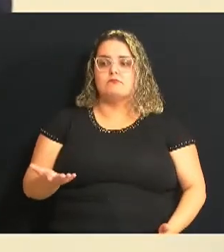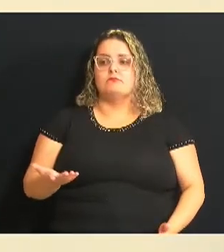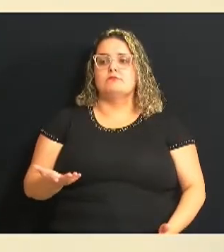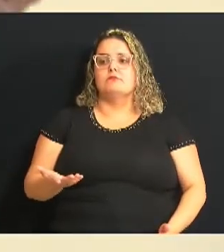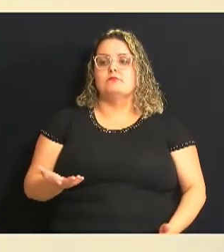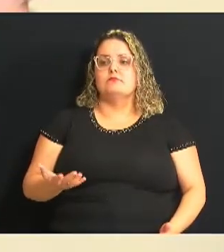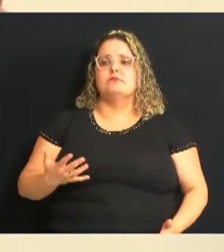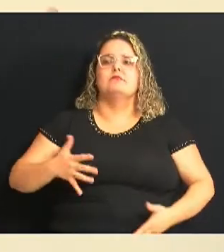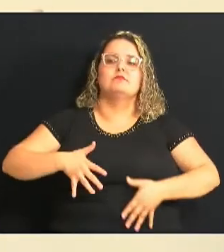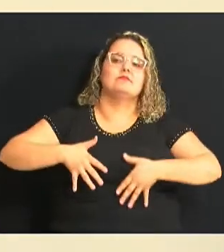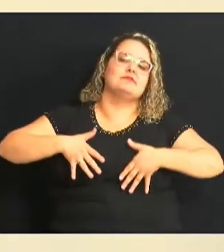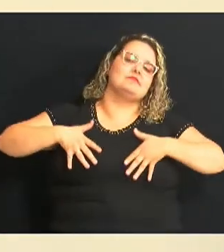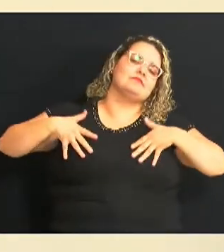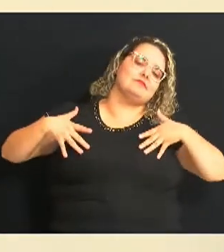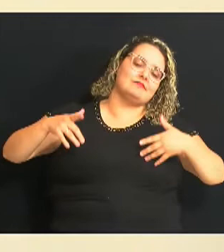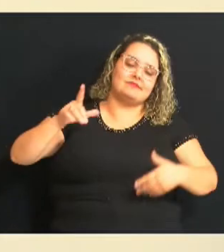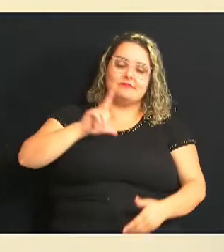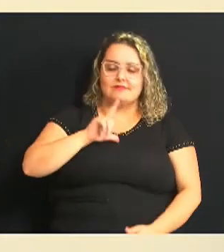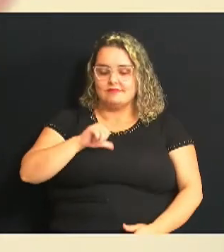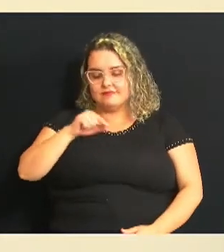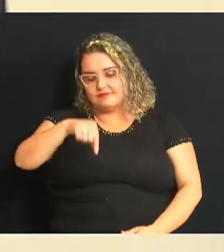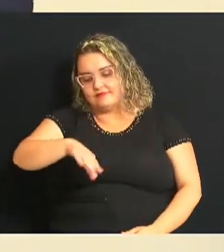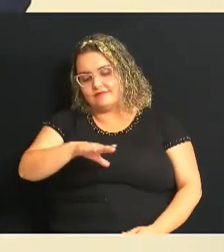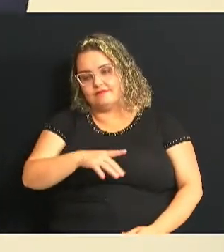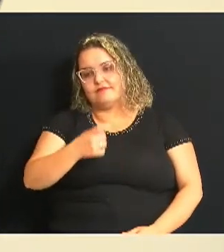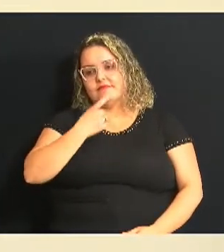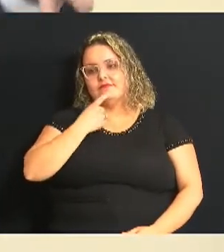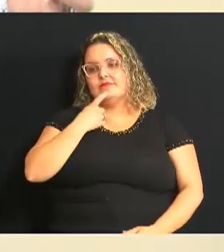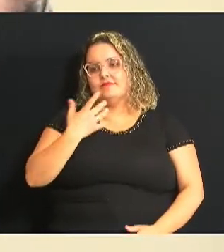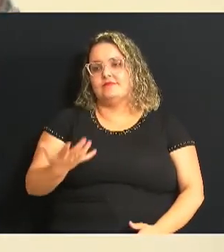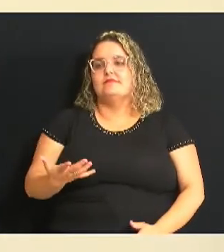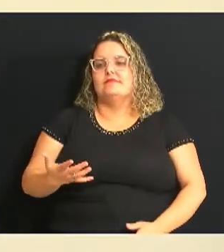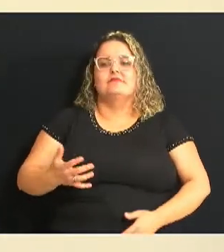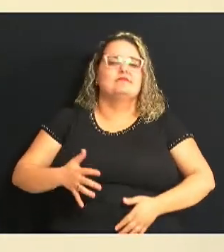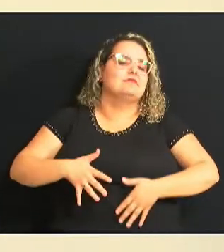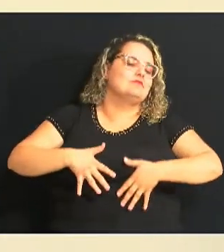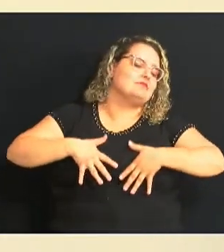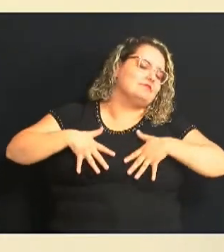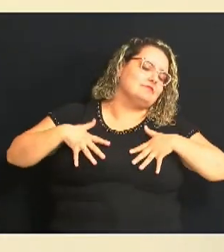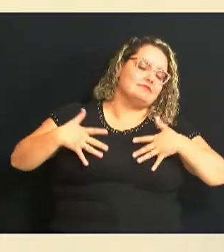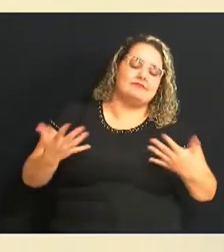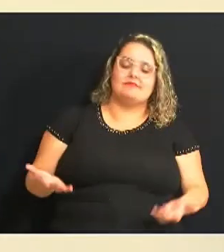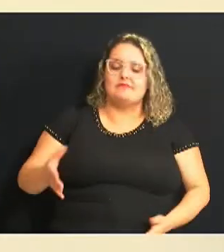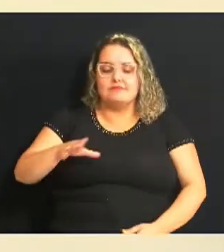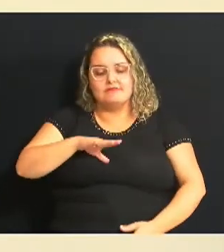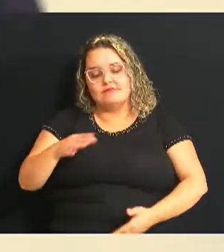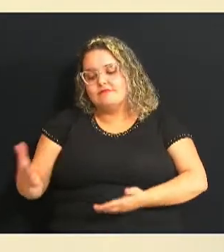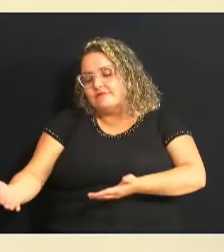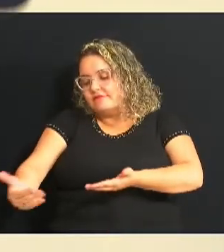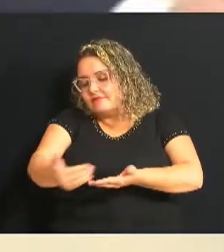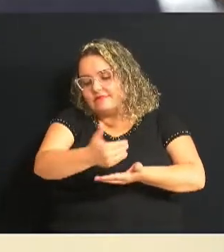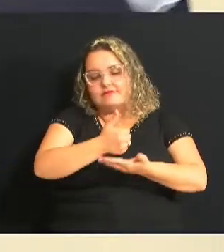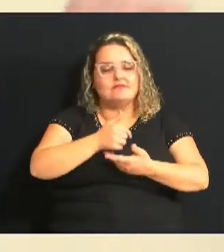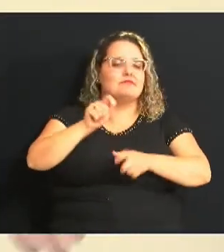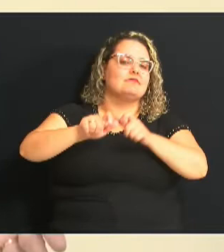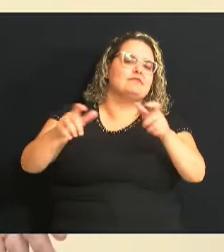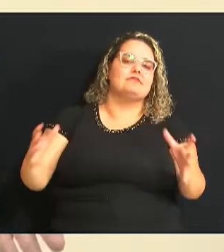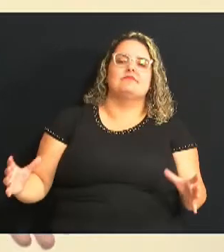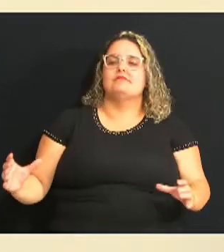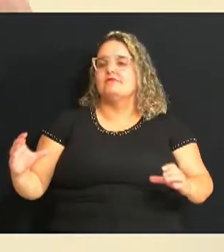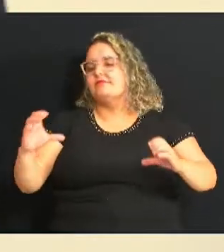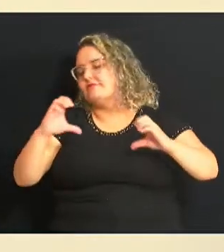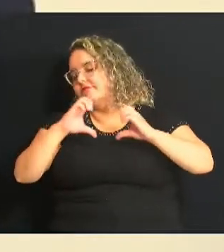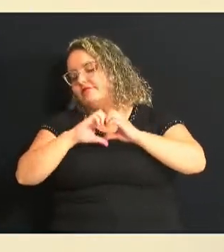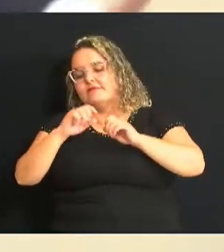tenho muito orgulho dessa cidade. Uma cidade acolhedora, uma cidade cheia de gente que gosta de